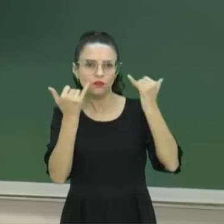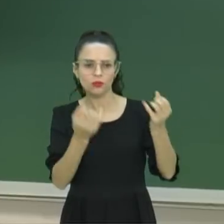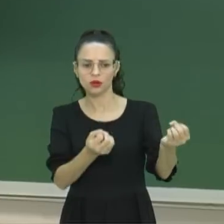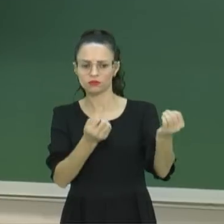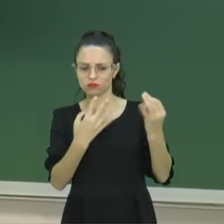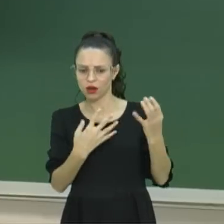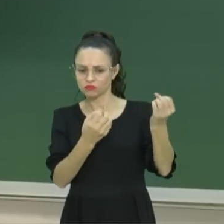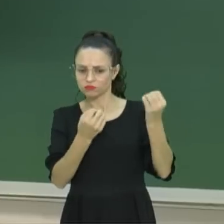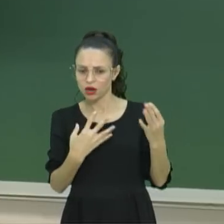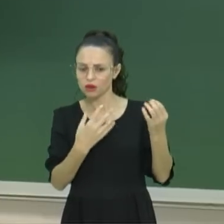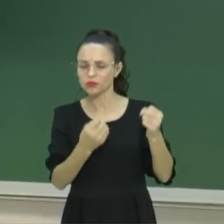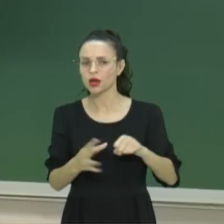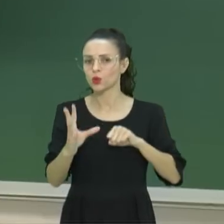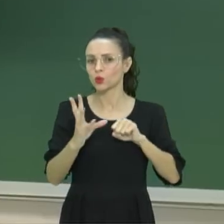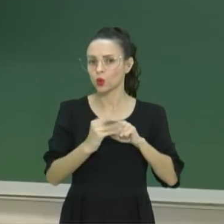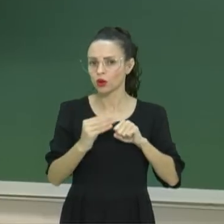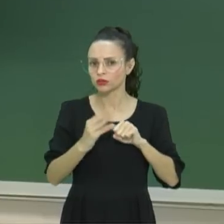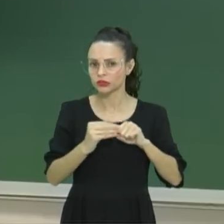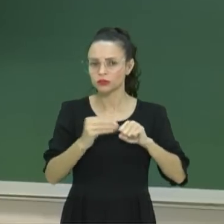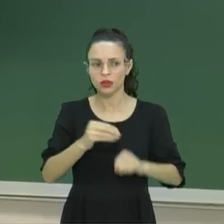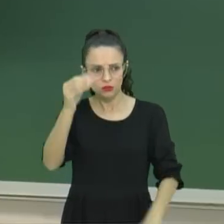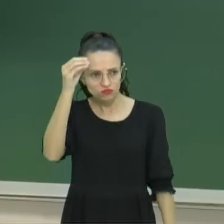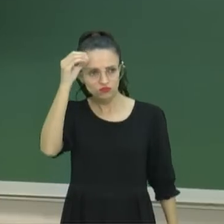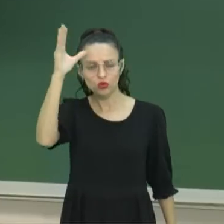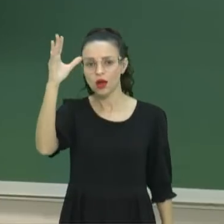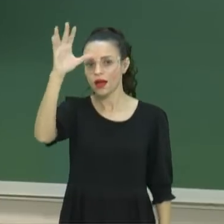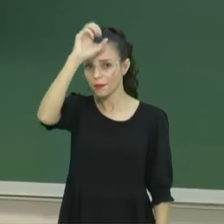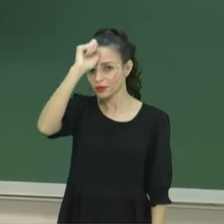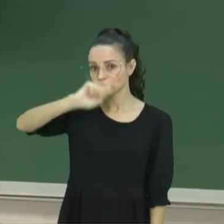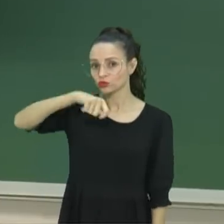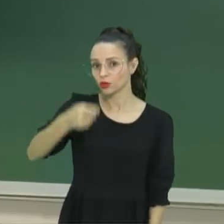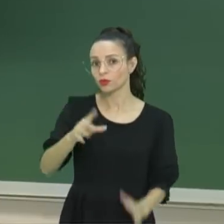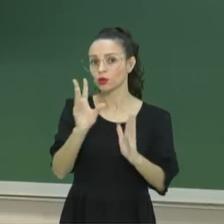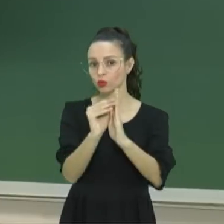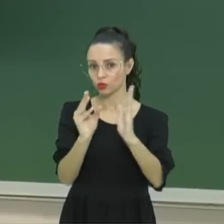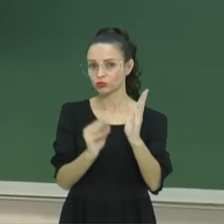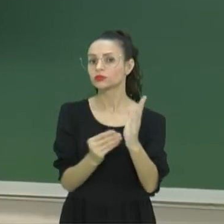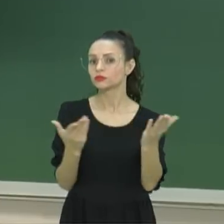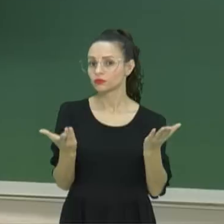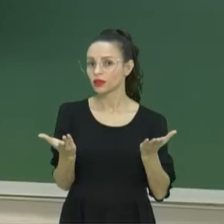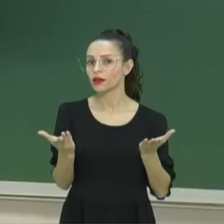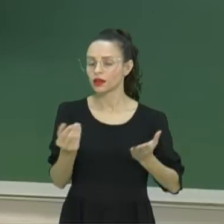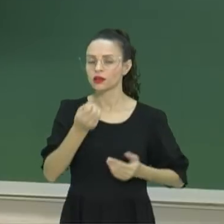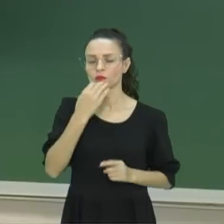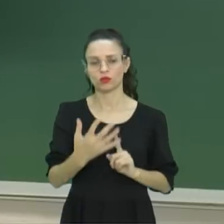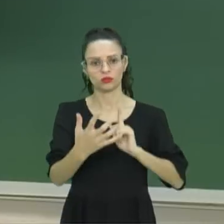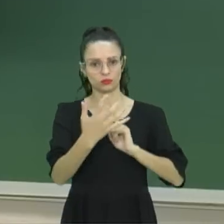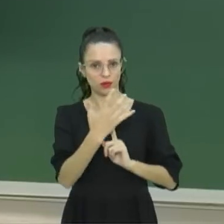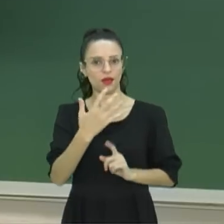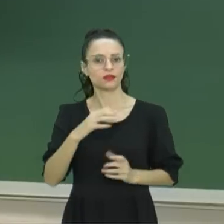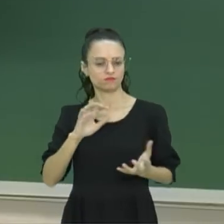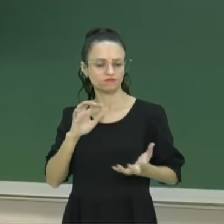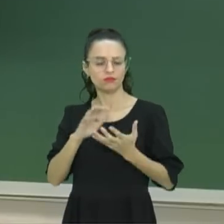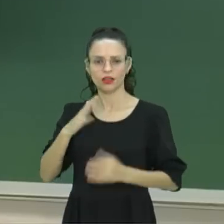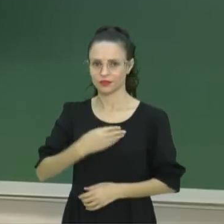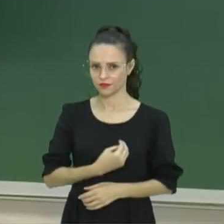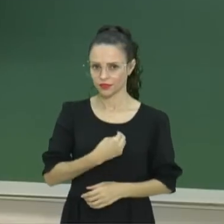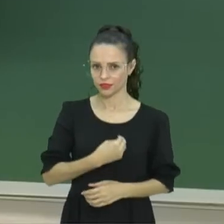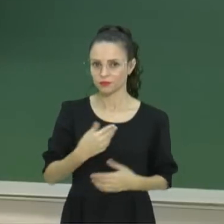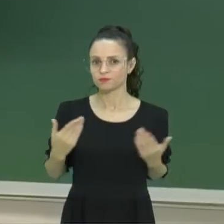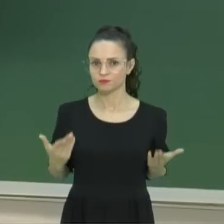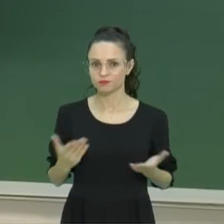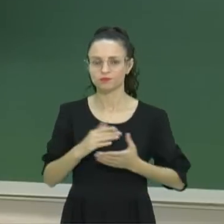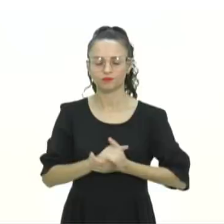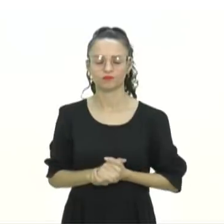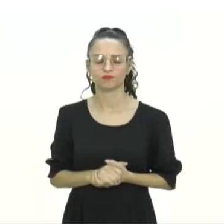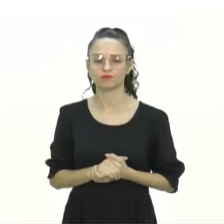algum conhecimento, aprender sobre um conteúdo é algo que certamente vai impactar nas nossas vidas. Bom,